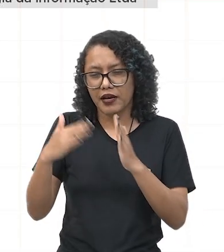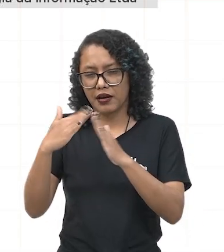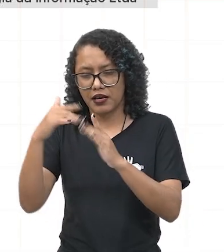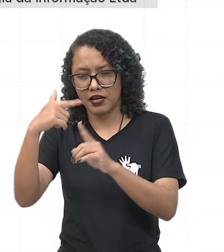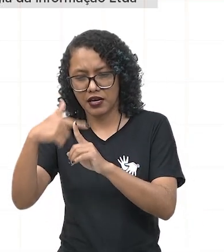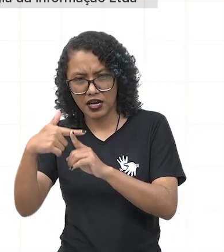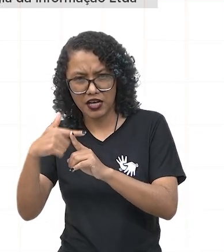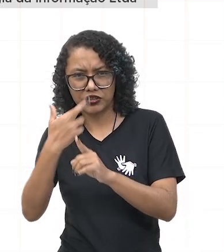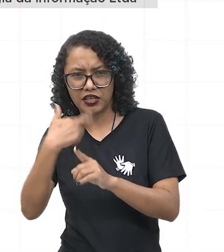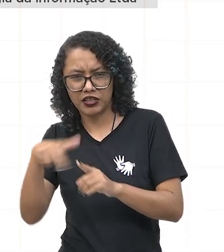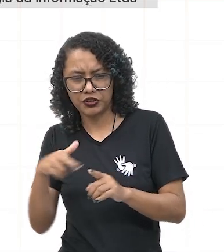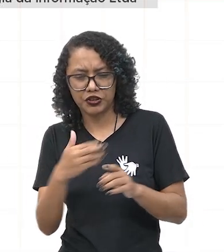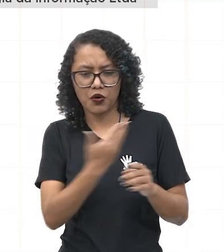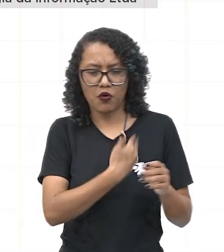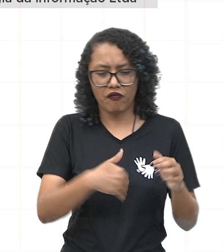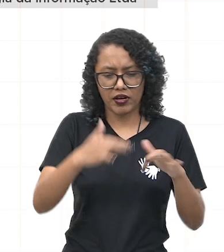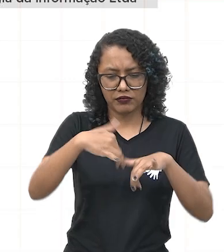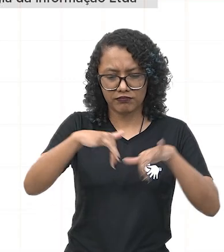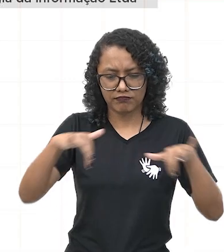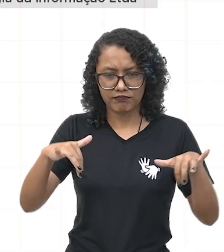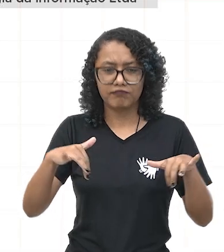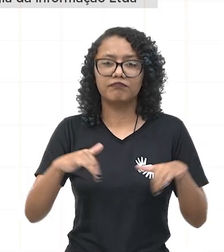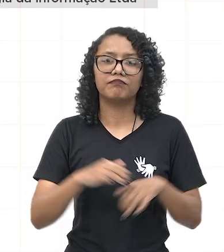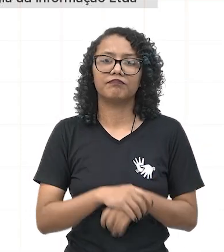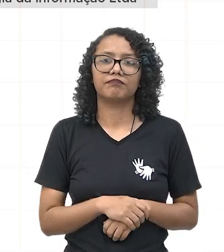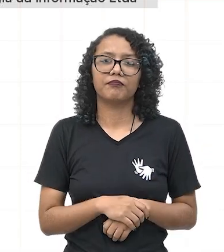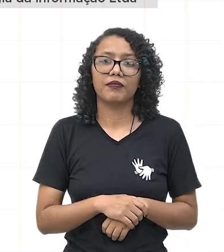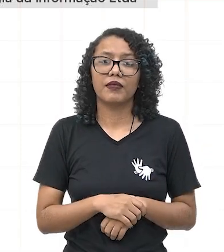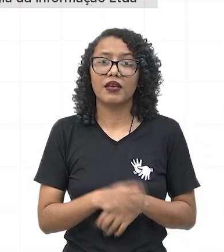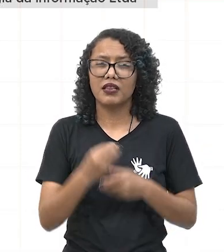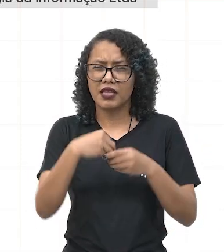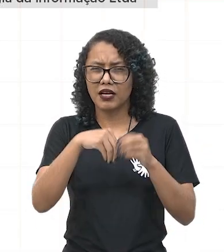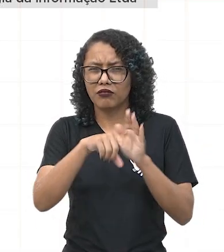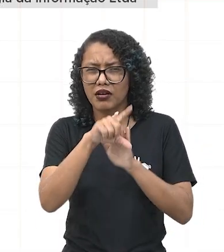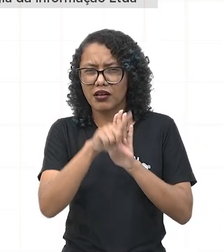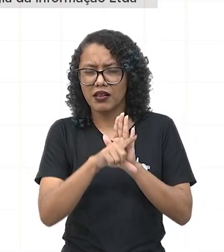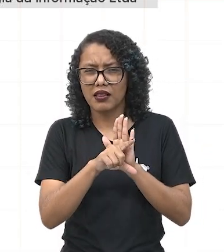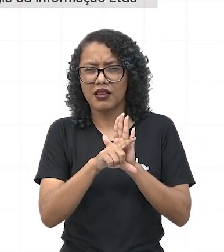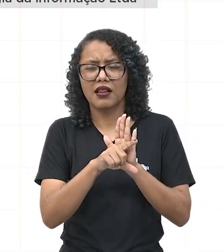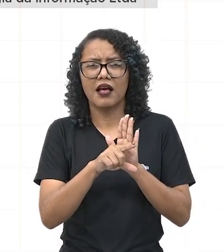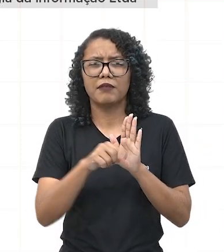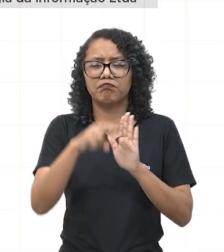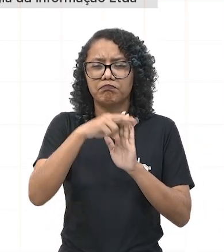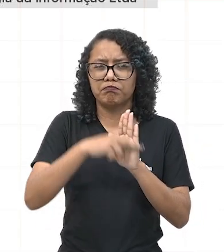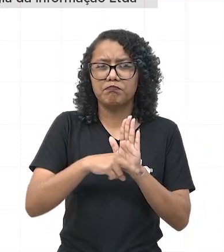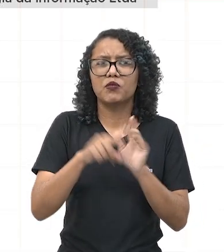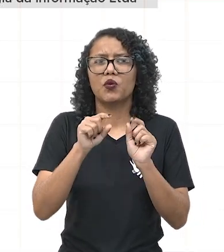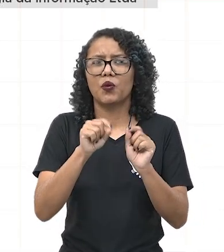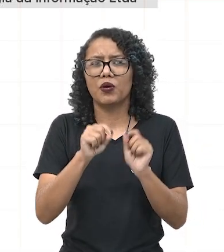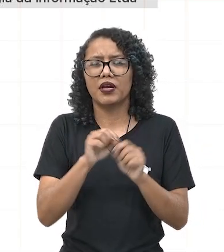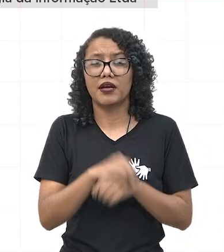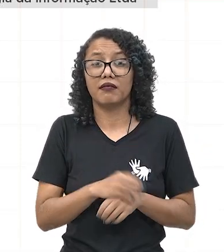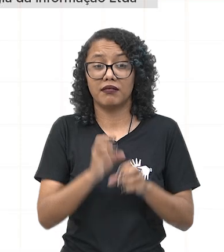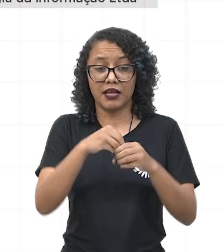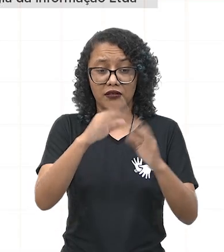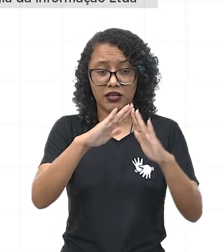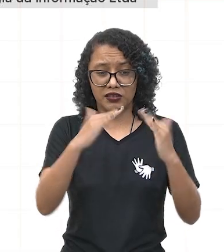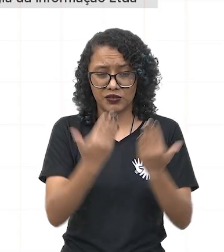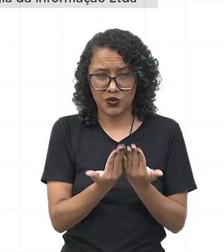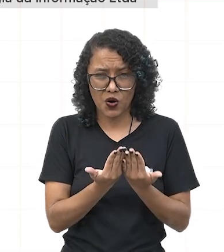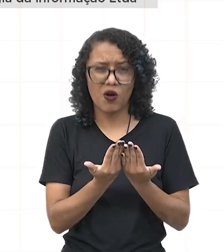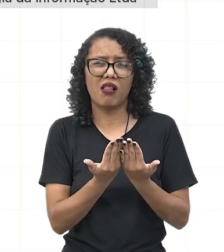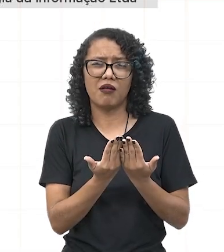do Estado brasileiro. A lei proibia o ensino religioso nas escolas públicas e eliminava